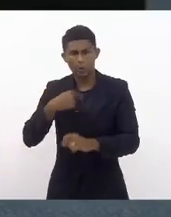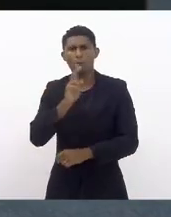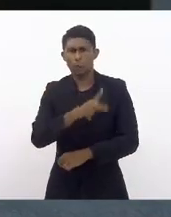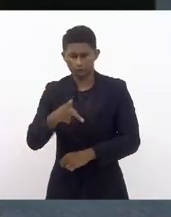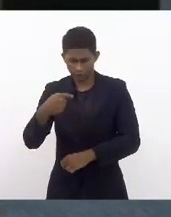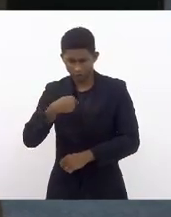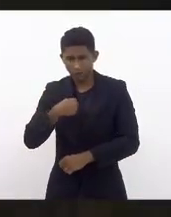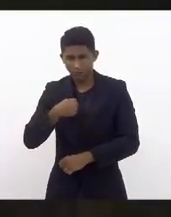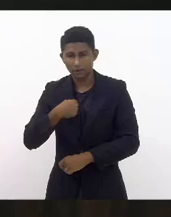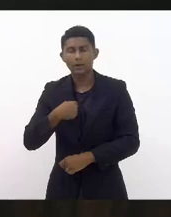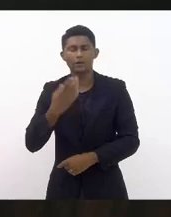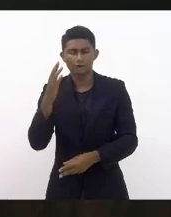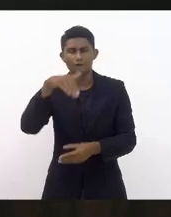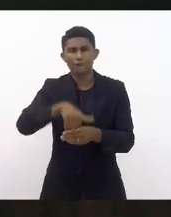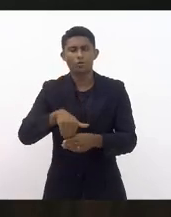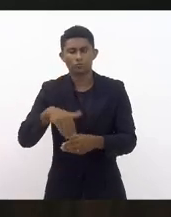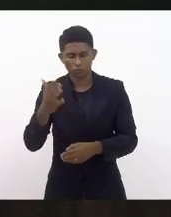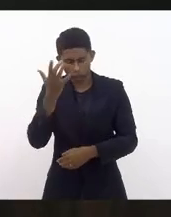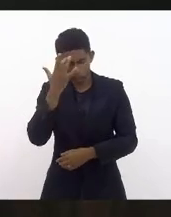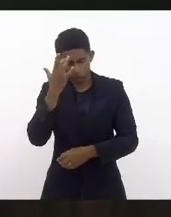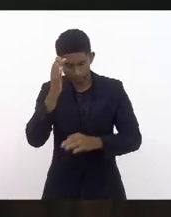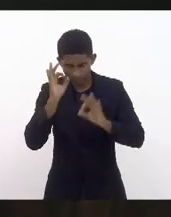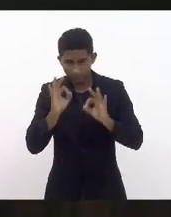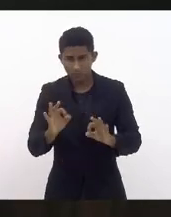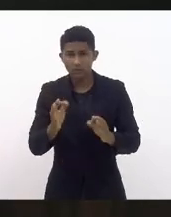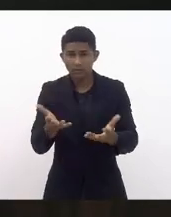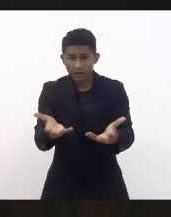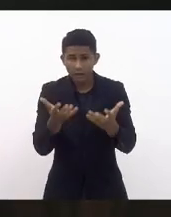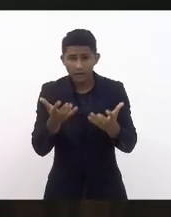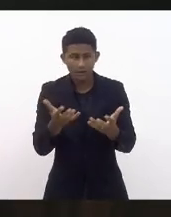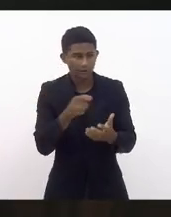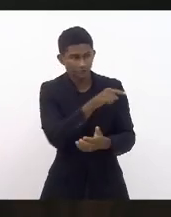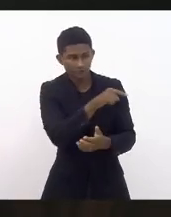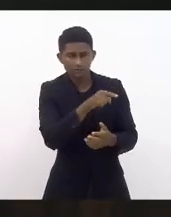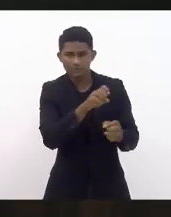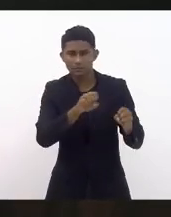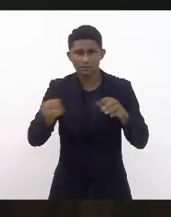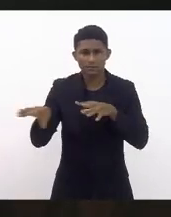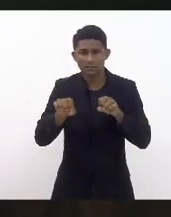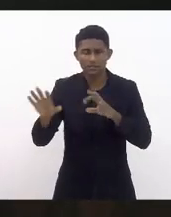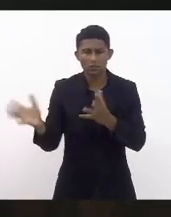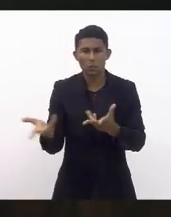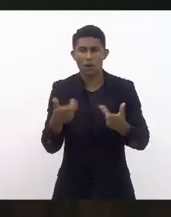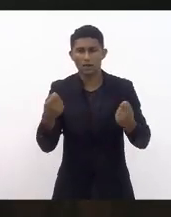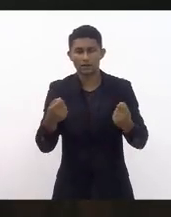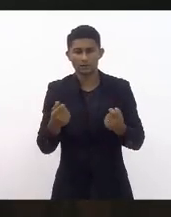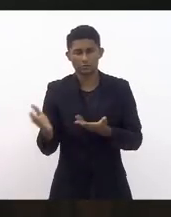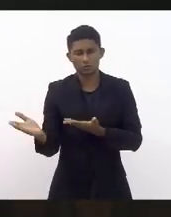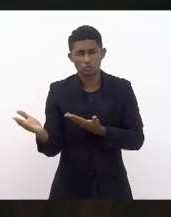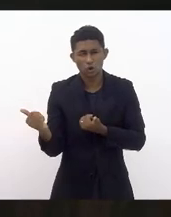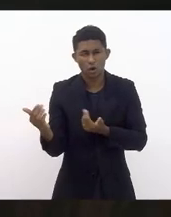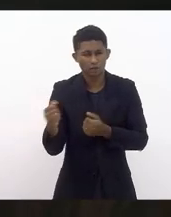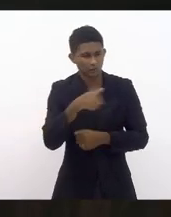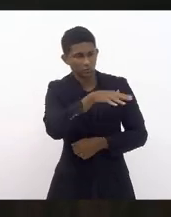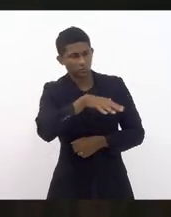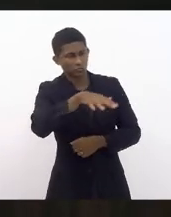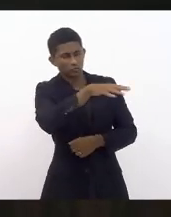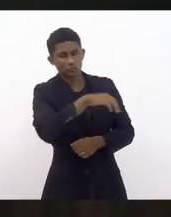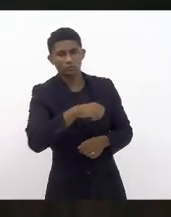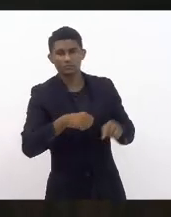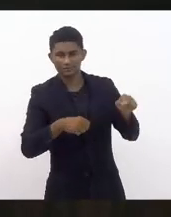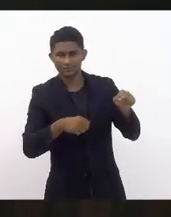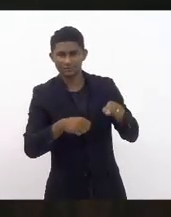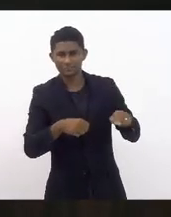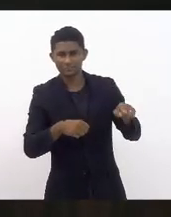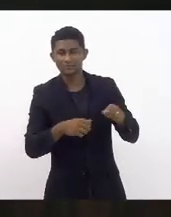muita consciência. O que eu quero é ensino de qualidade para os adolescentes e para os jovens ali daquela região.